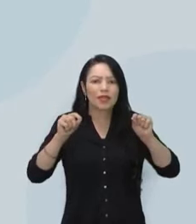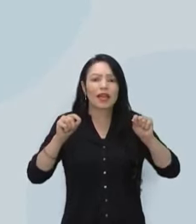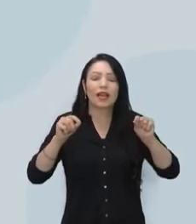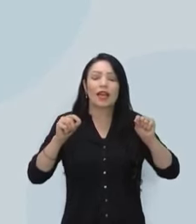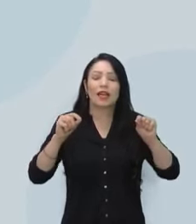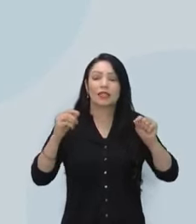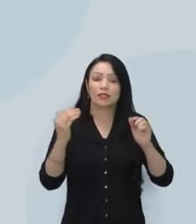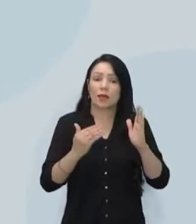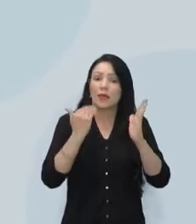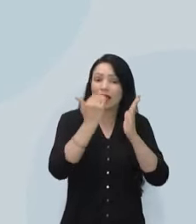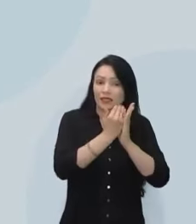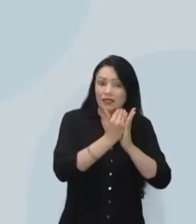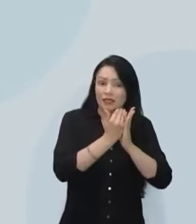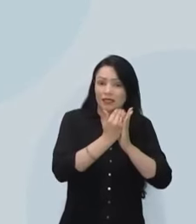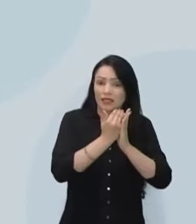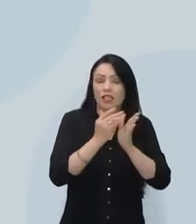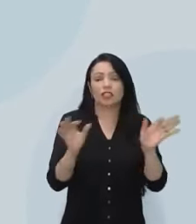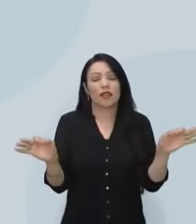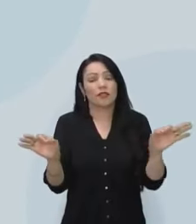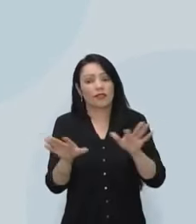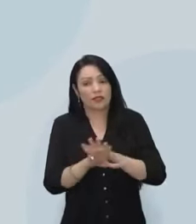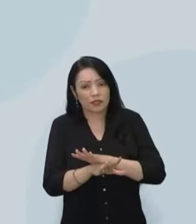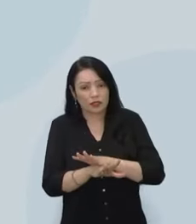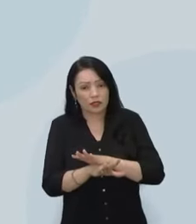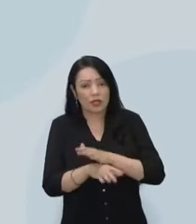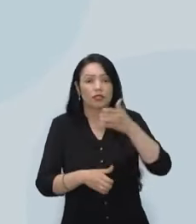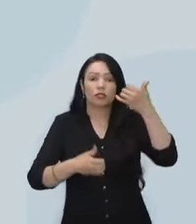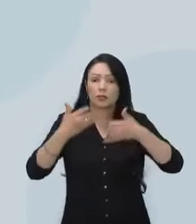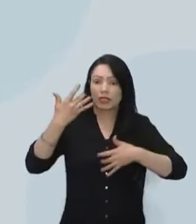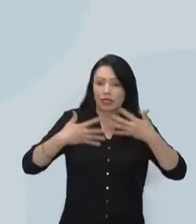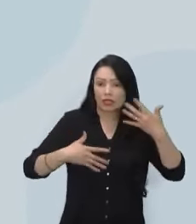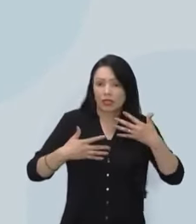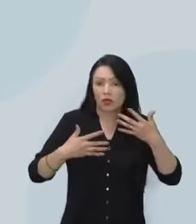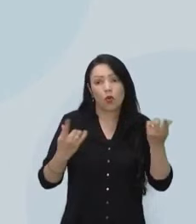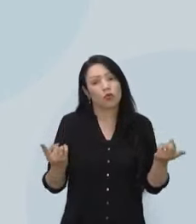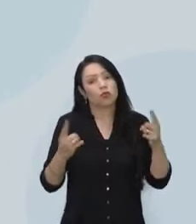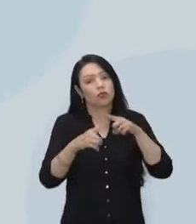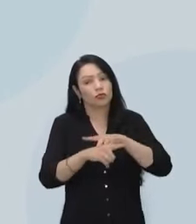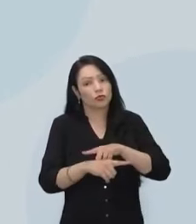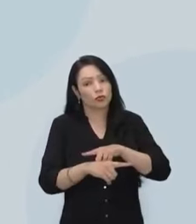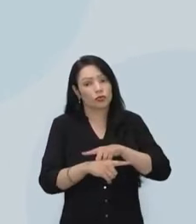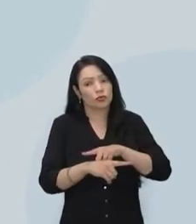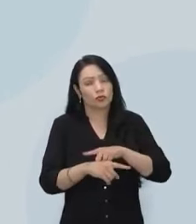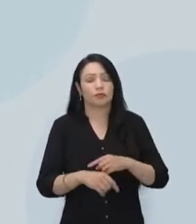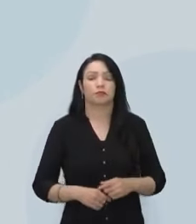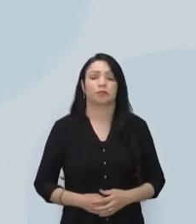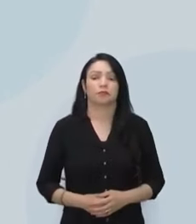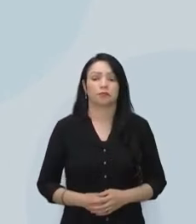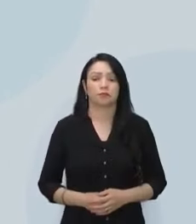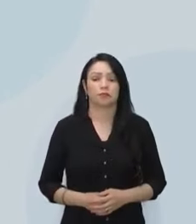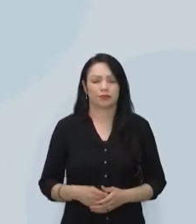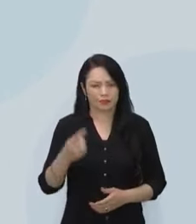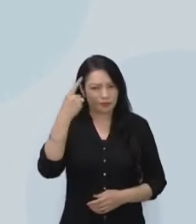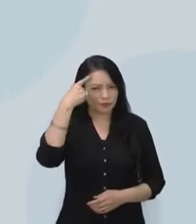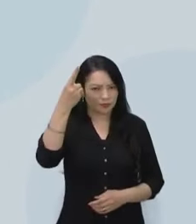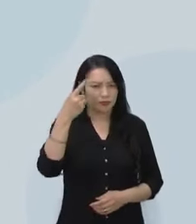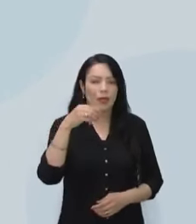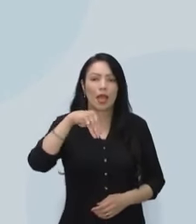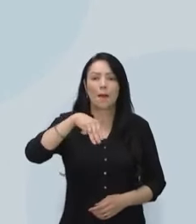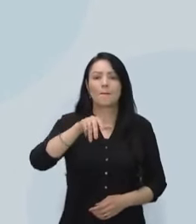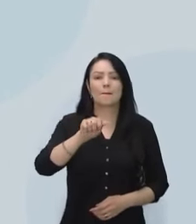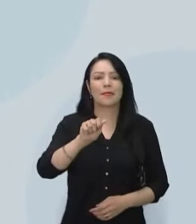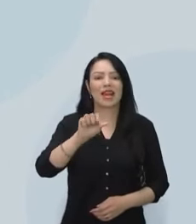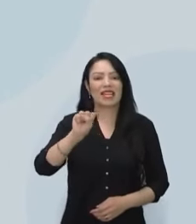adição, de conclusão, de explicação ou de oposição. Aí vamos lembrar que o mas, ele é